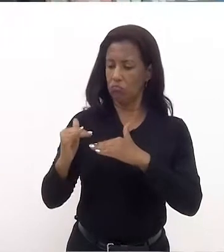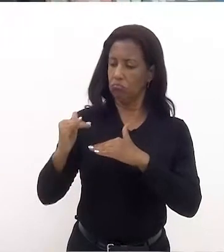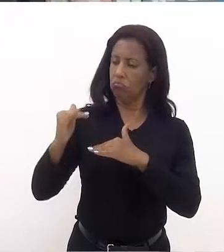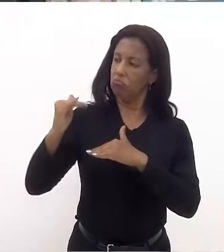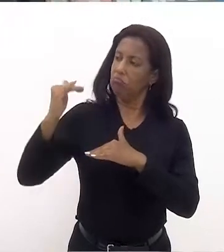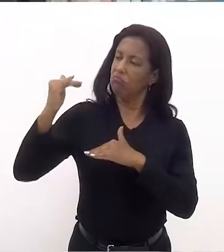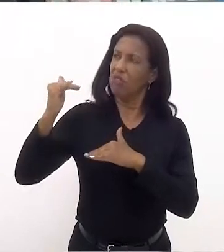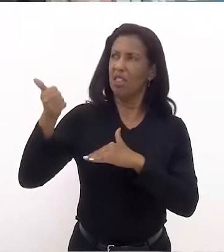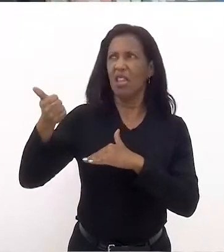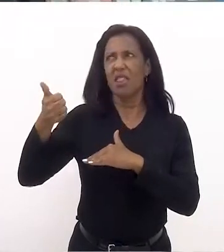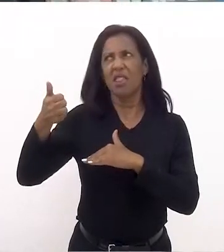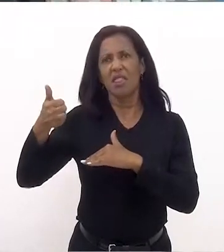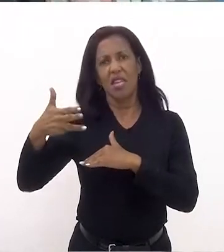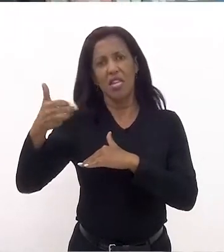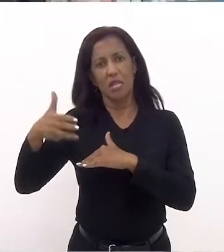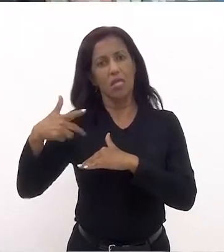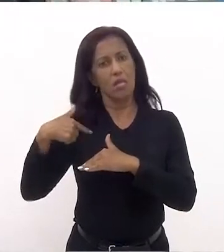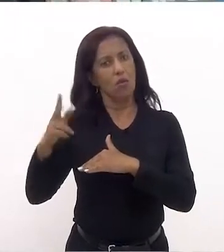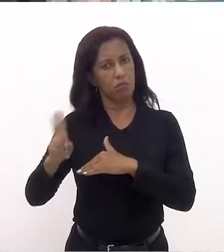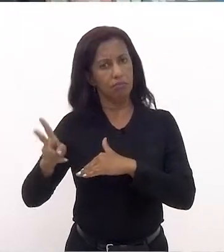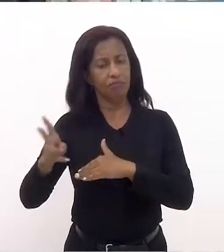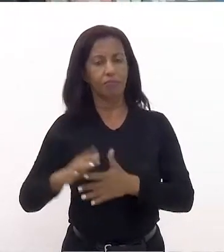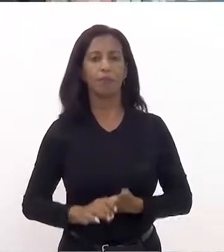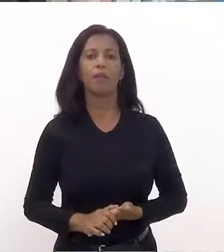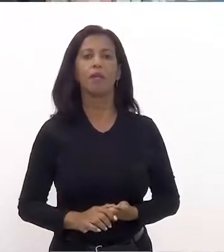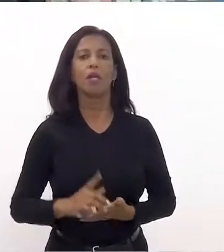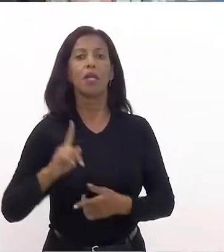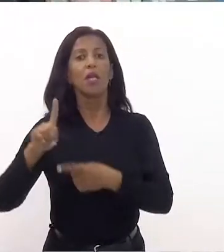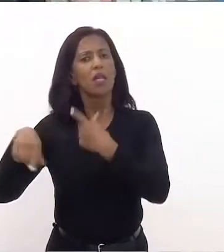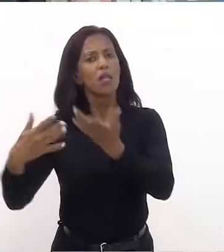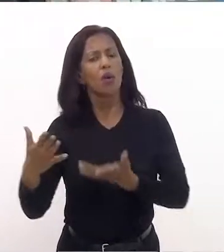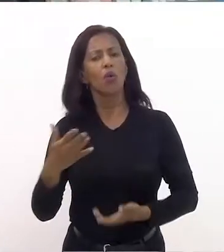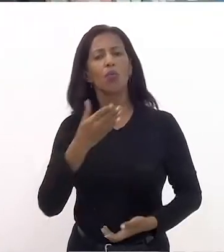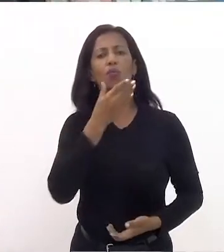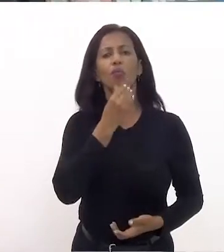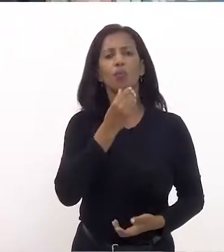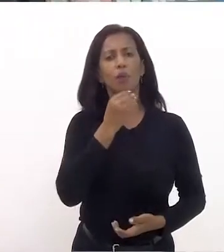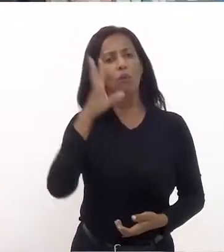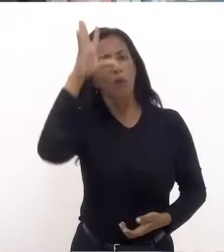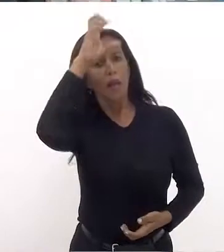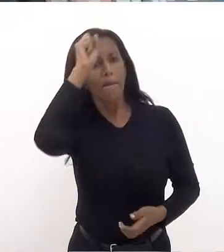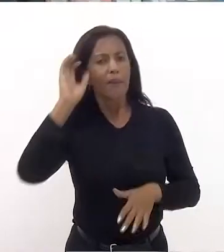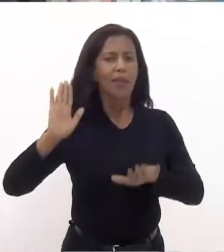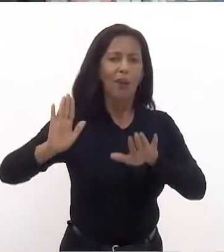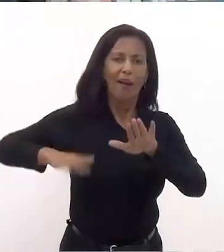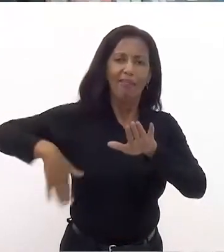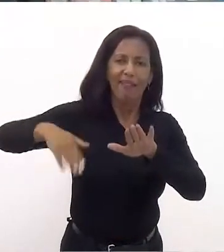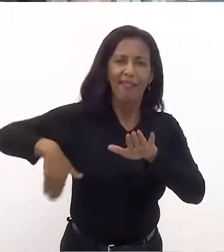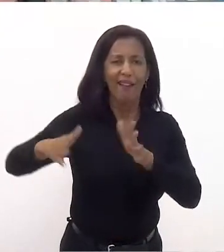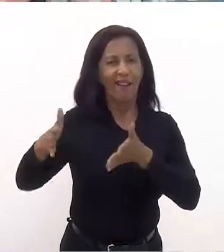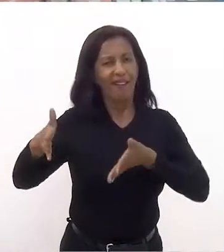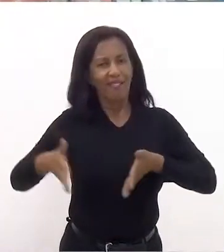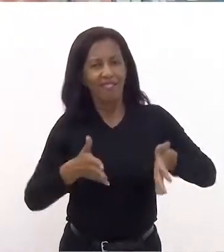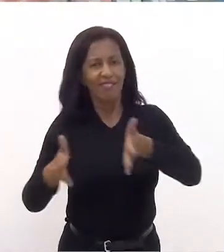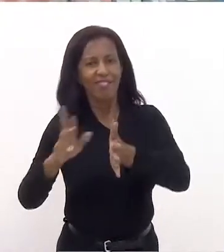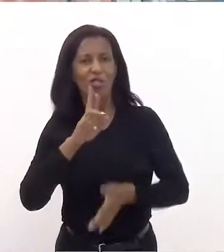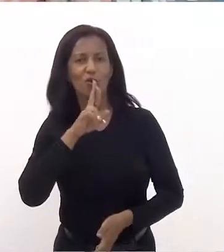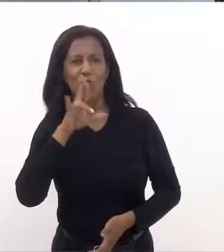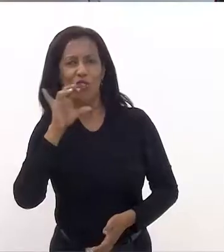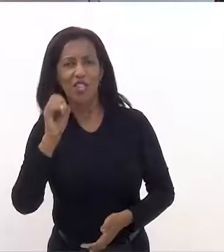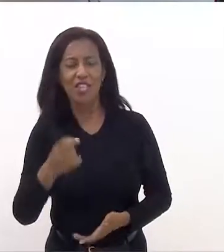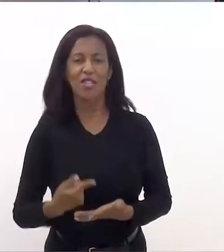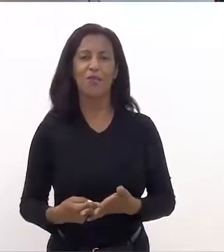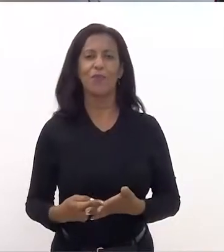até os 13 anos eu fiquei ali. Então eu fui um menino que aprendeu a nadar no rio,